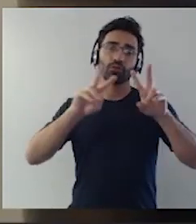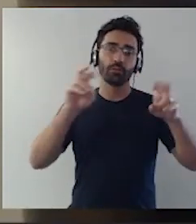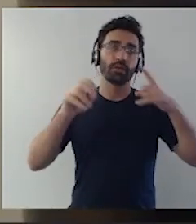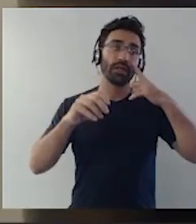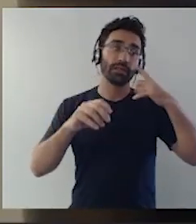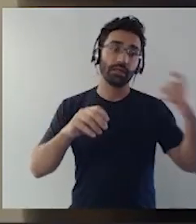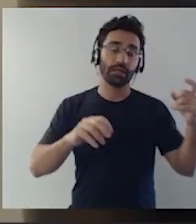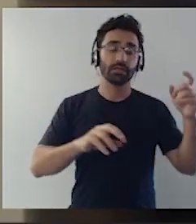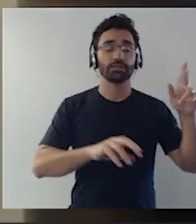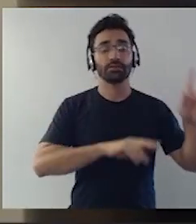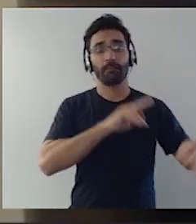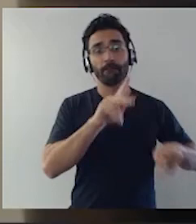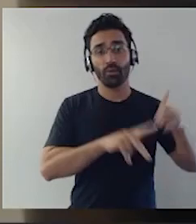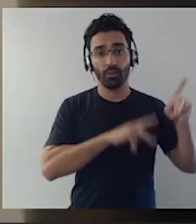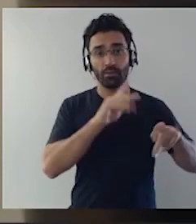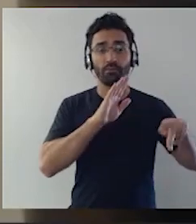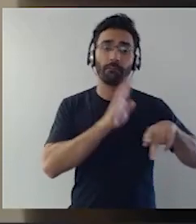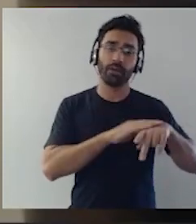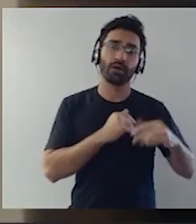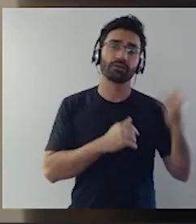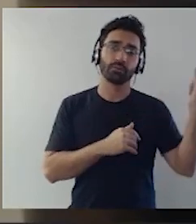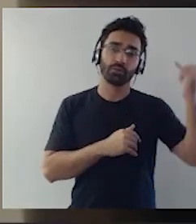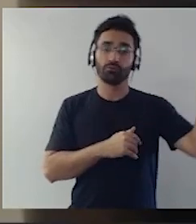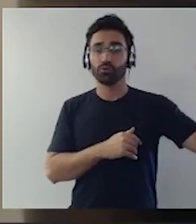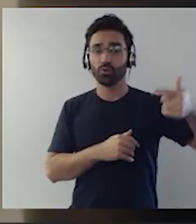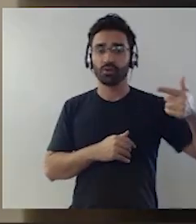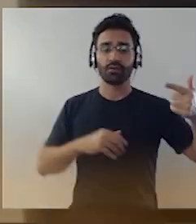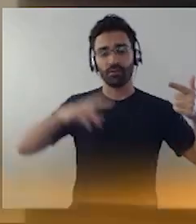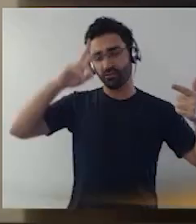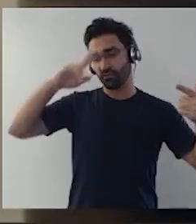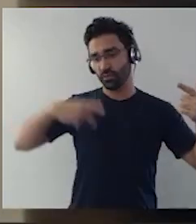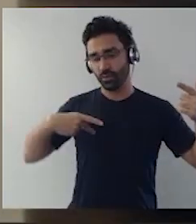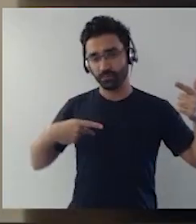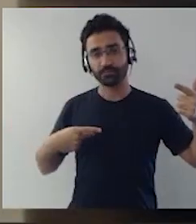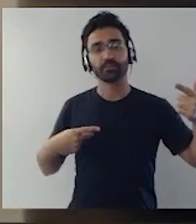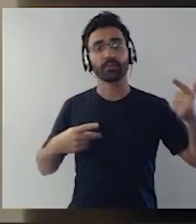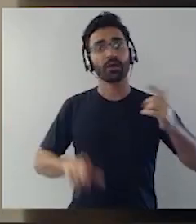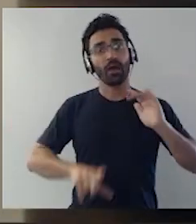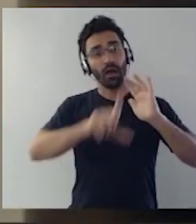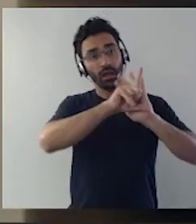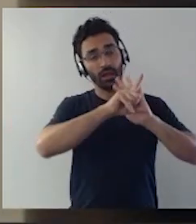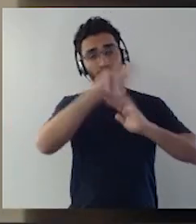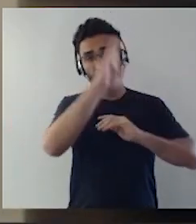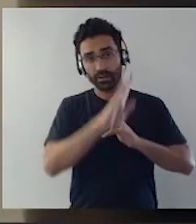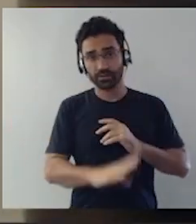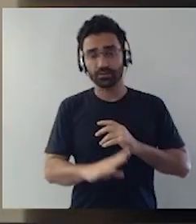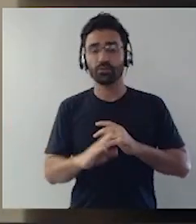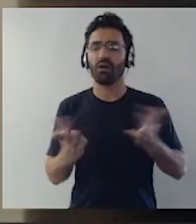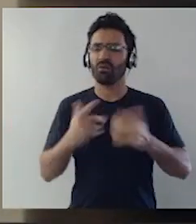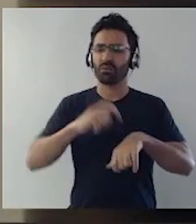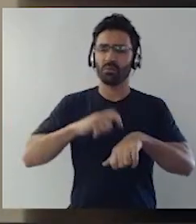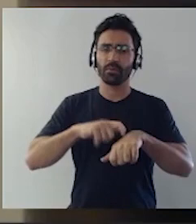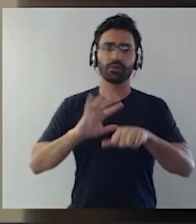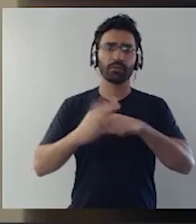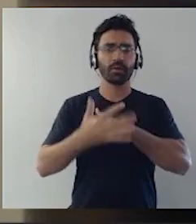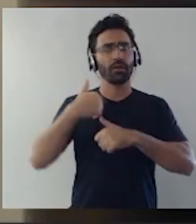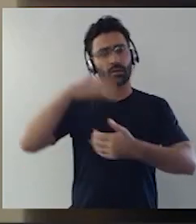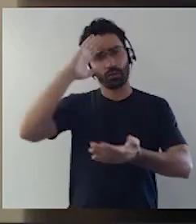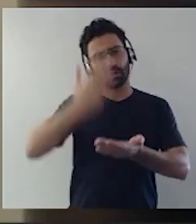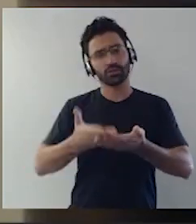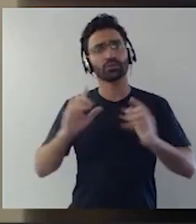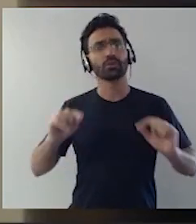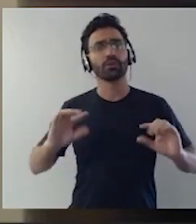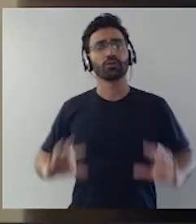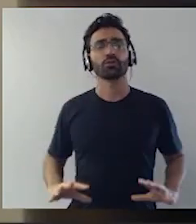da supremacia do interesse público, a lei de introdução ao ordenamento jurídico brasileiro. Nesse momento de pandemia, eu acredito que